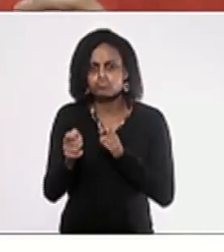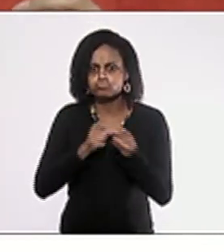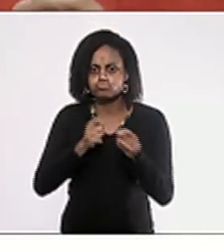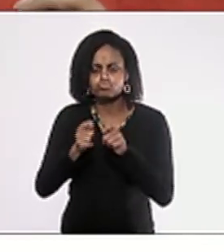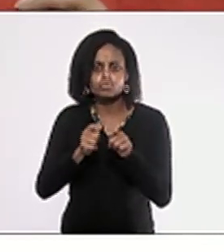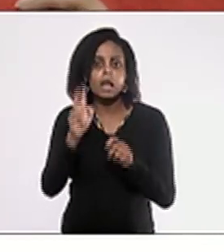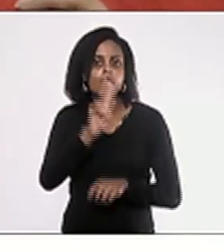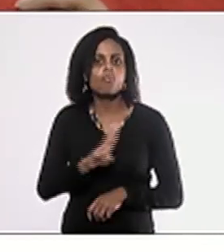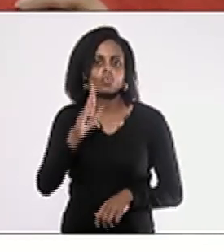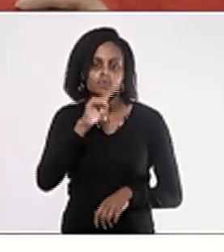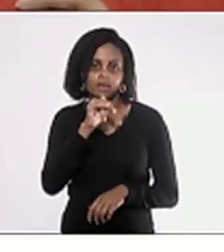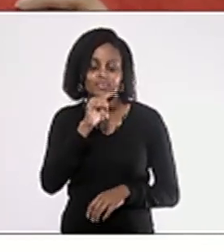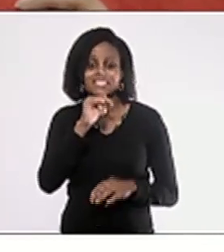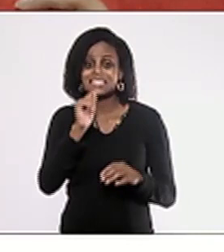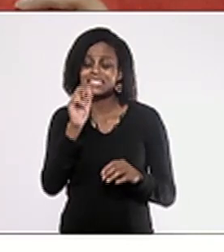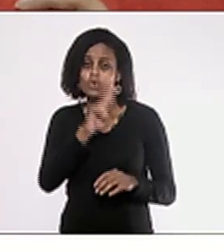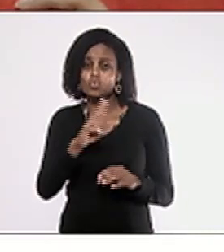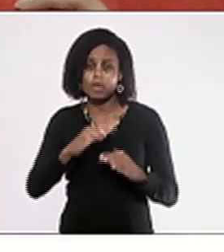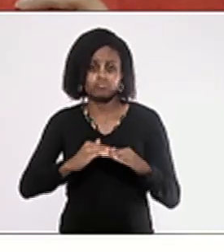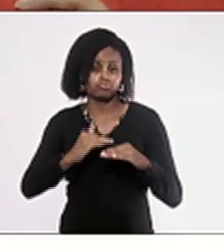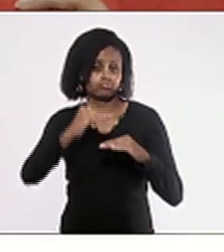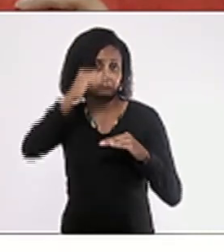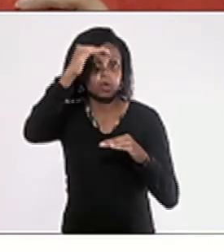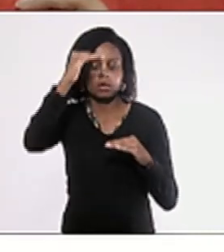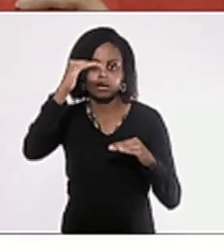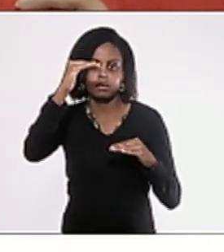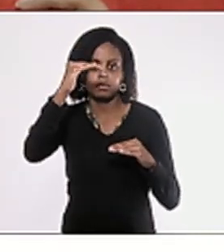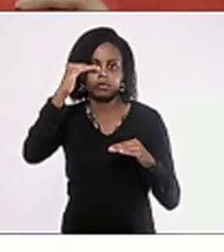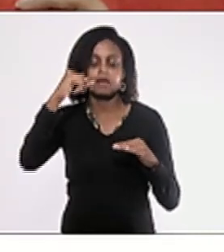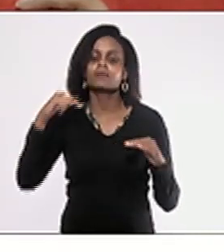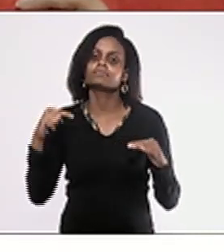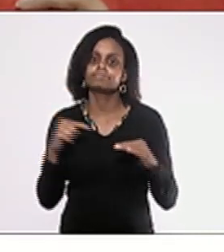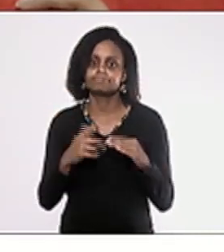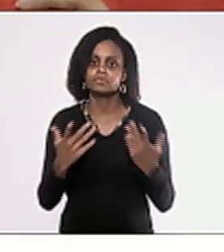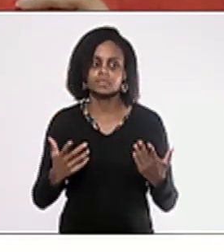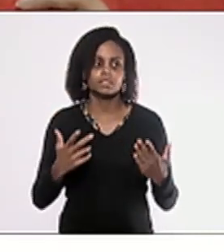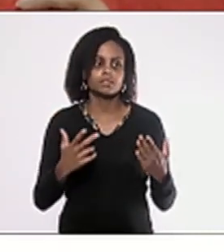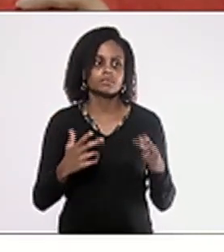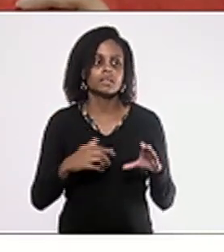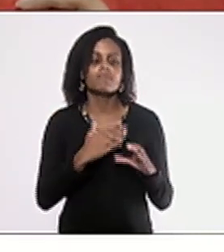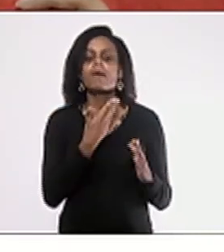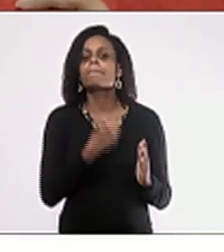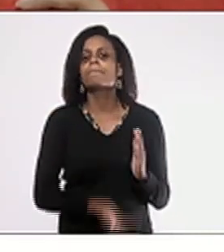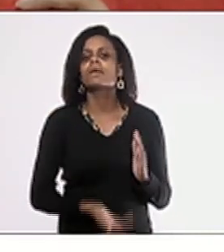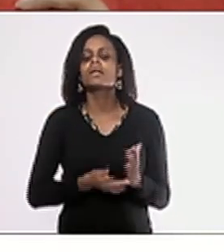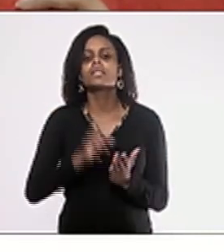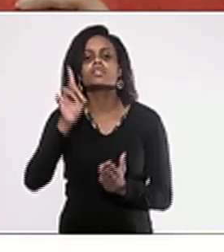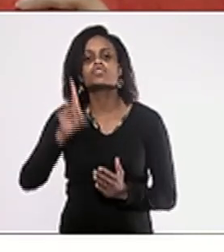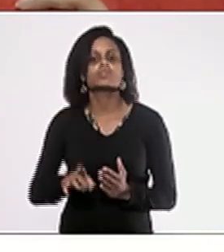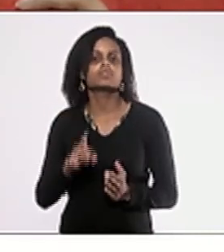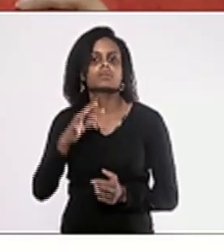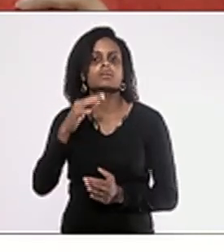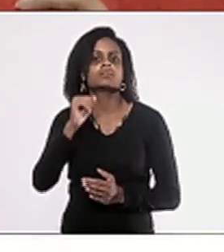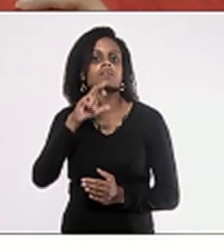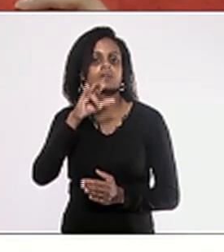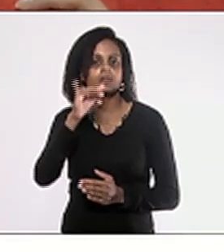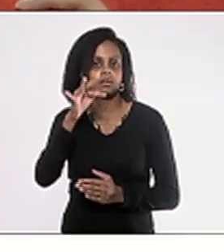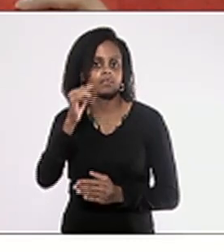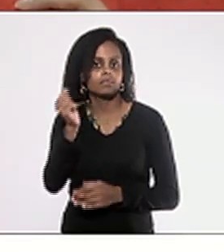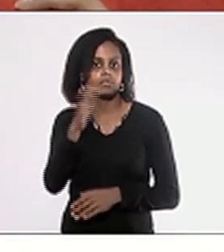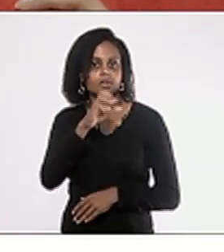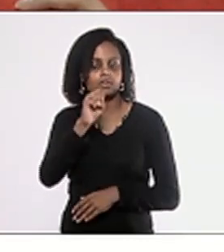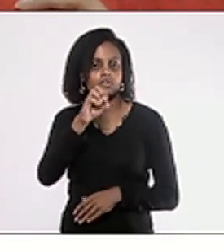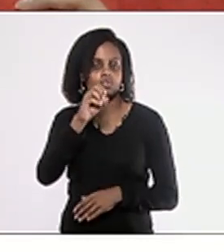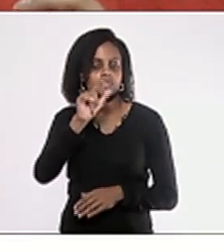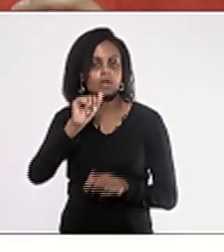houver extrapolar aquela faixa de consumo, aí ele vai perder direito à tarifa social. Mas lembrando